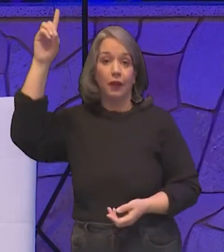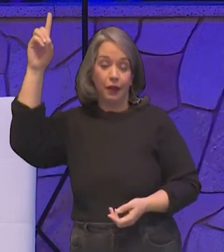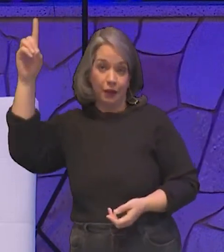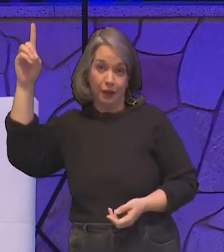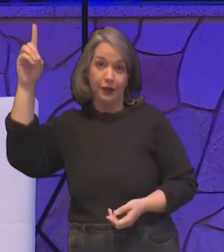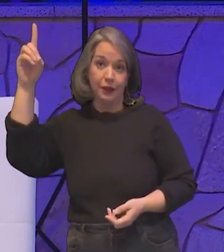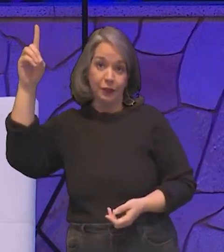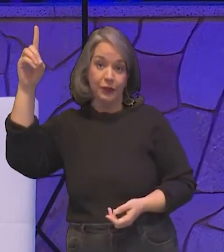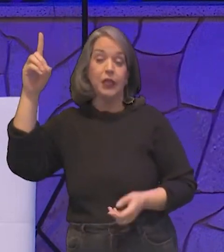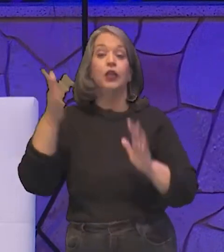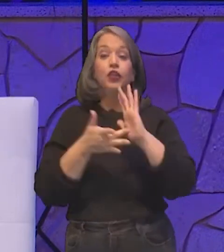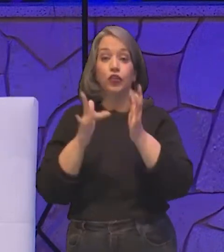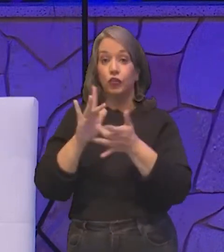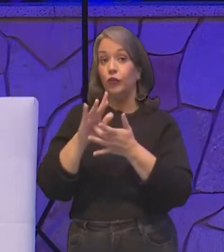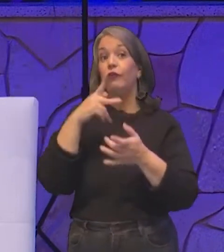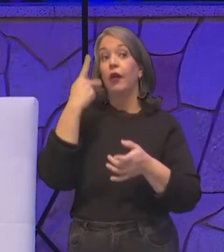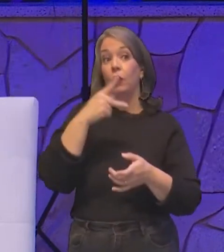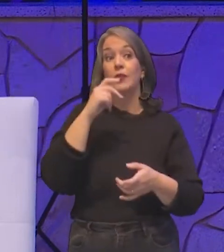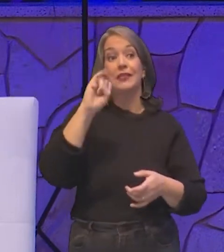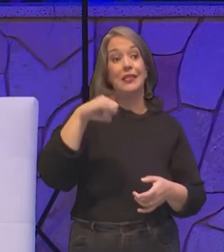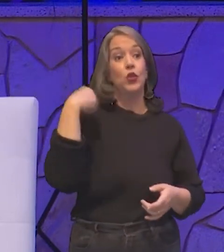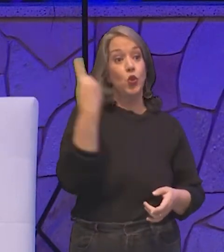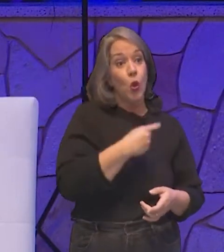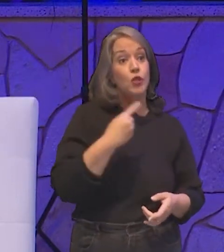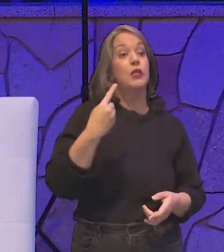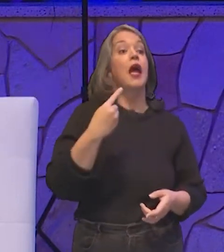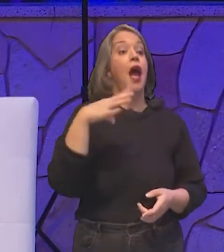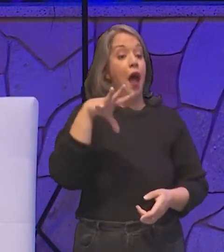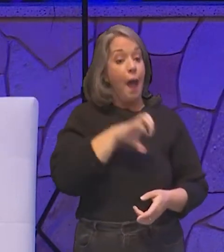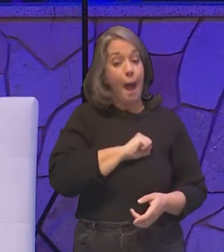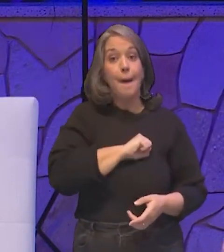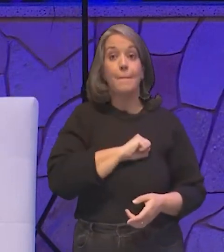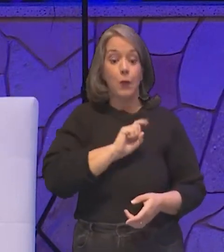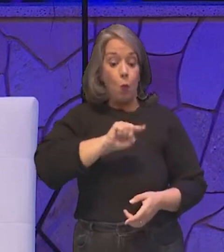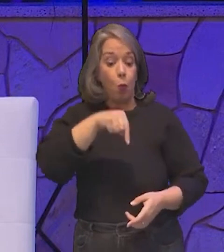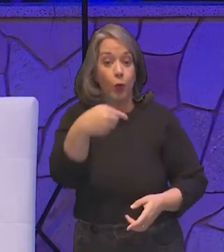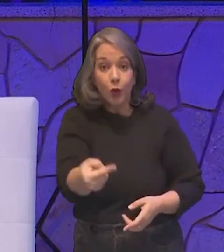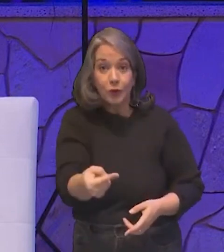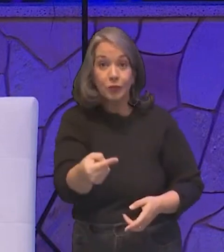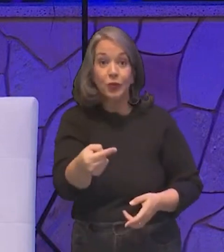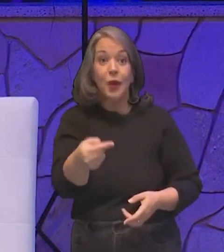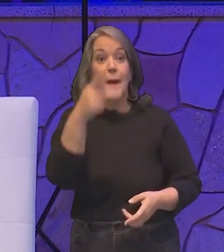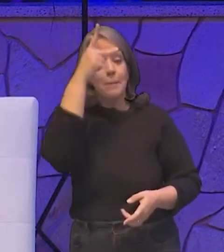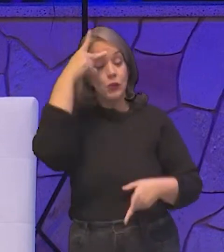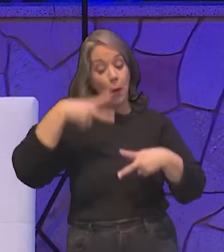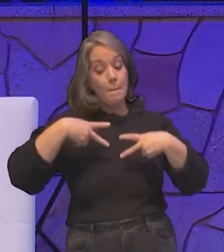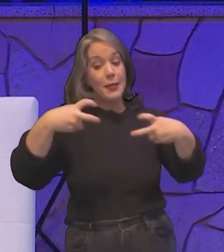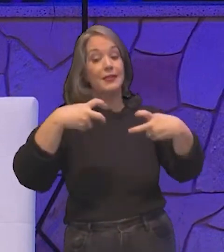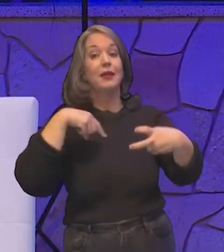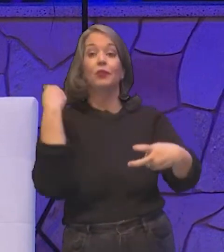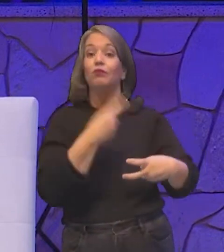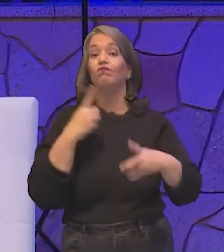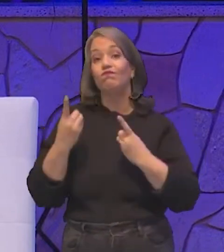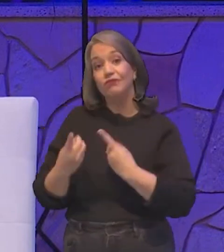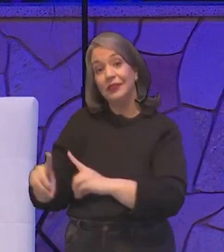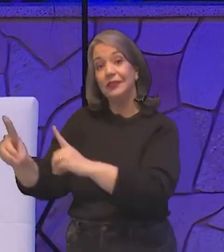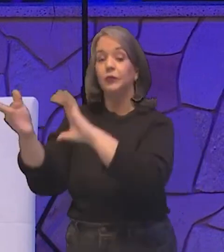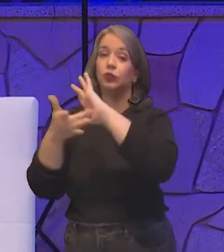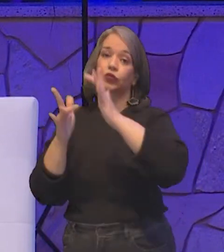seus discípulos. Vamos abrir a Bíblia em João 13, versículo